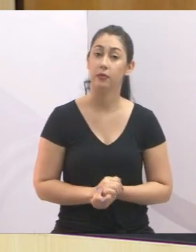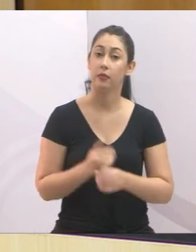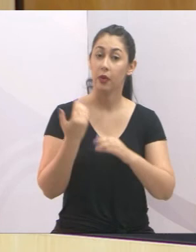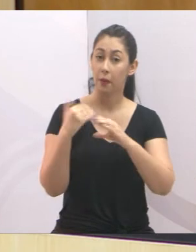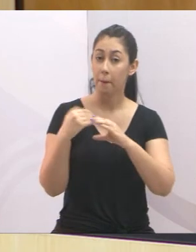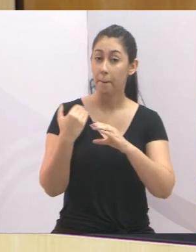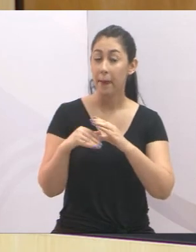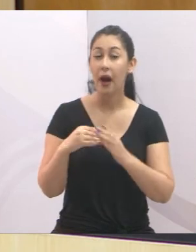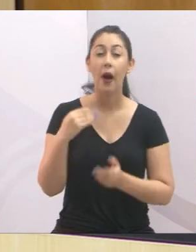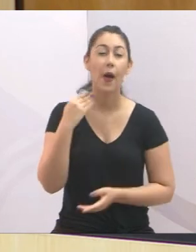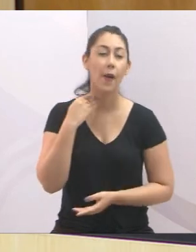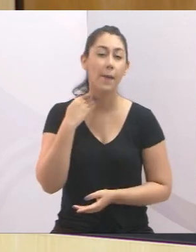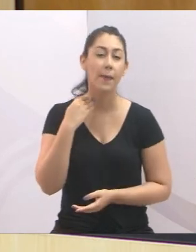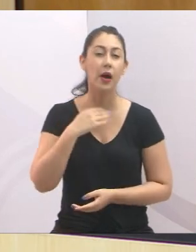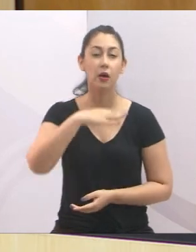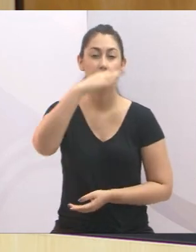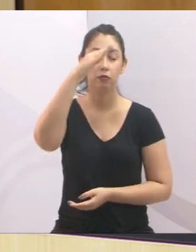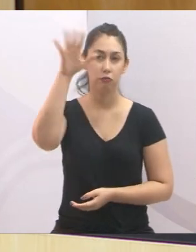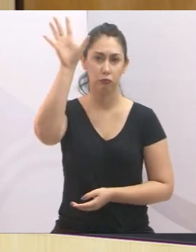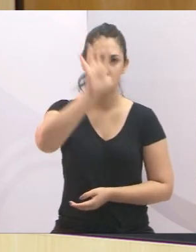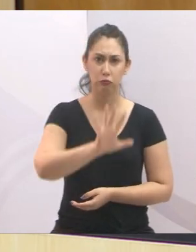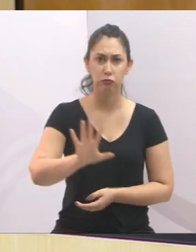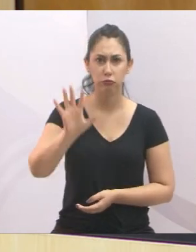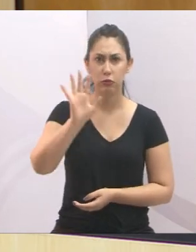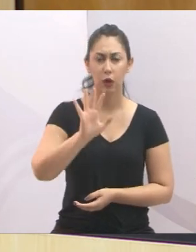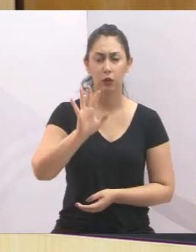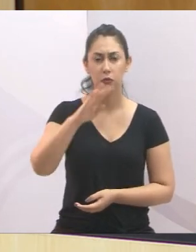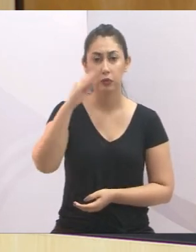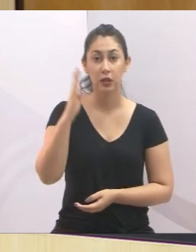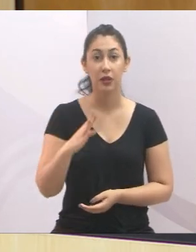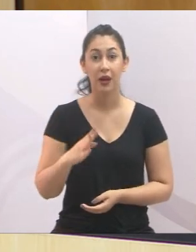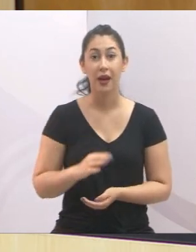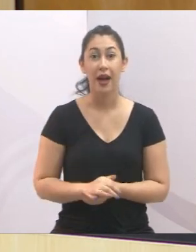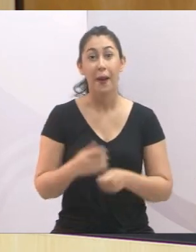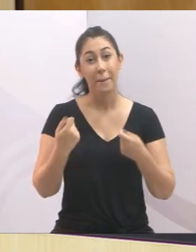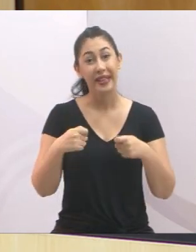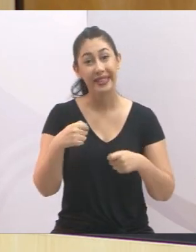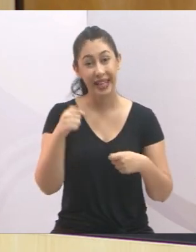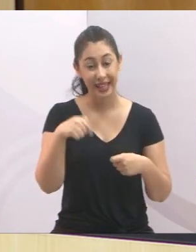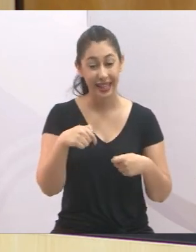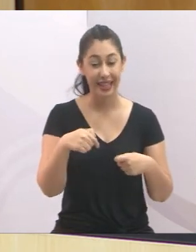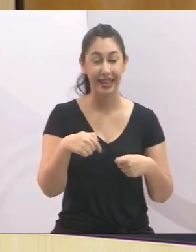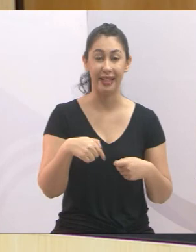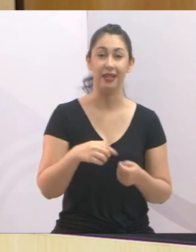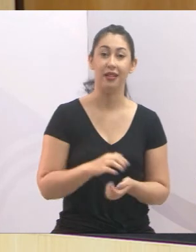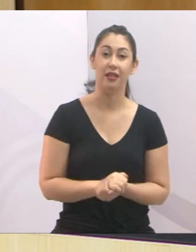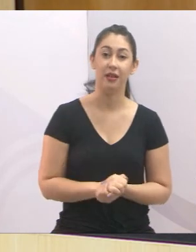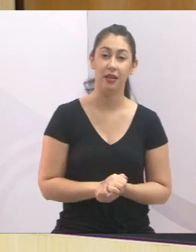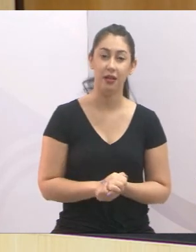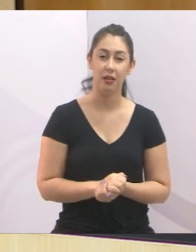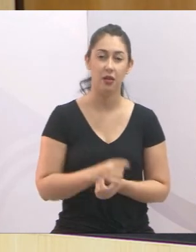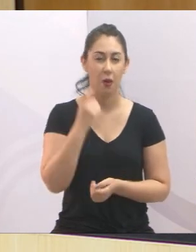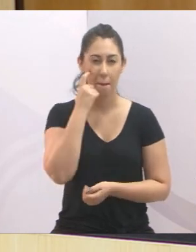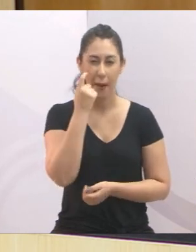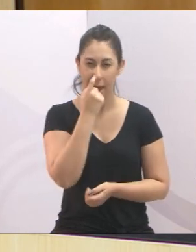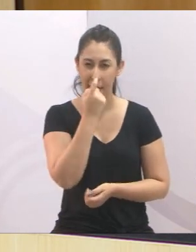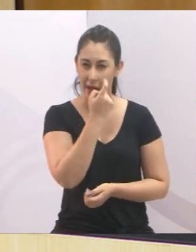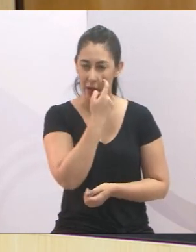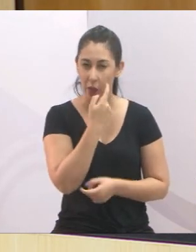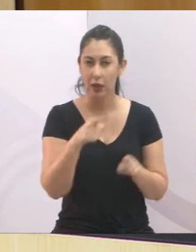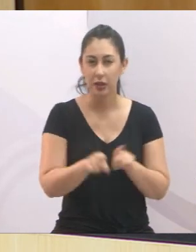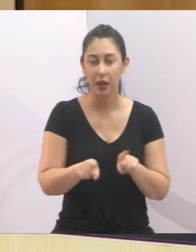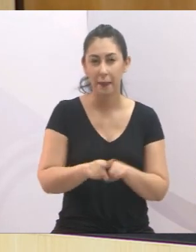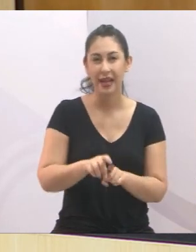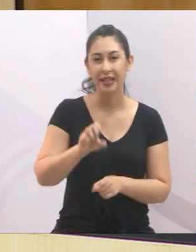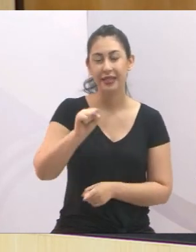Banco Central do Brasil, solicitando providências para a abertura de agência bancária no distrito do Parque Meia Lua e no distrito de São Silvestre, em